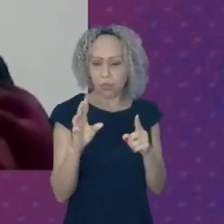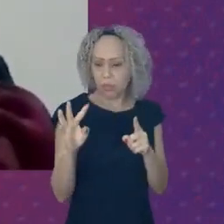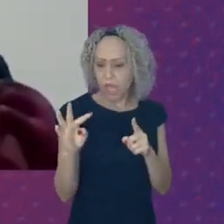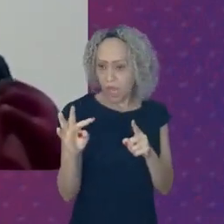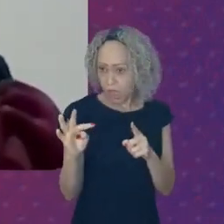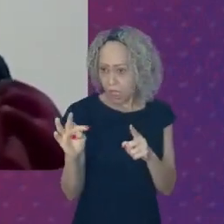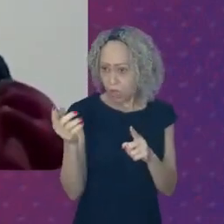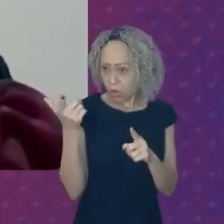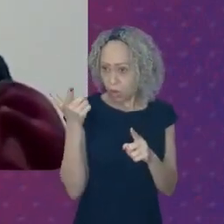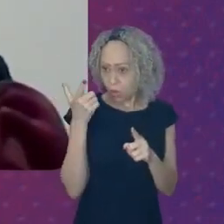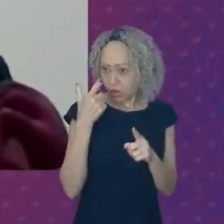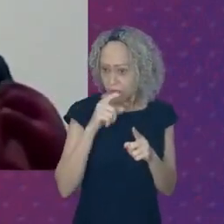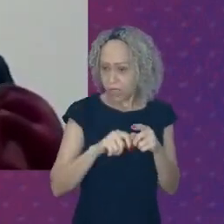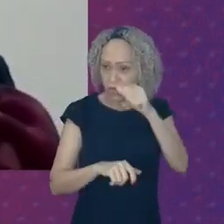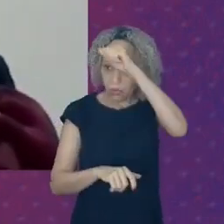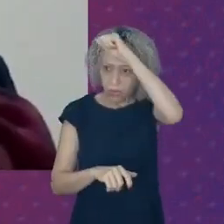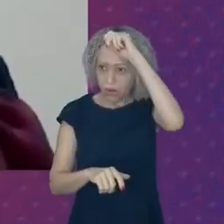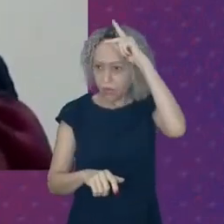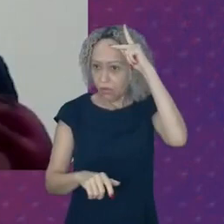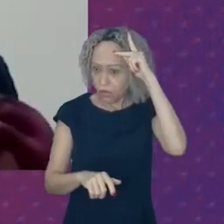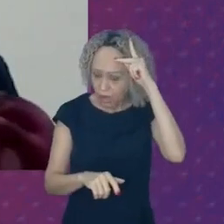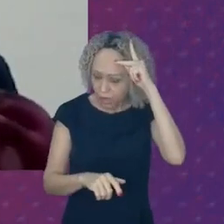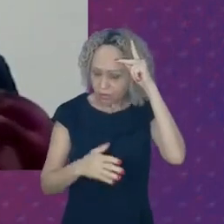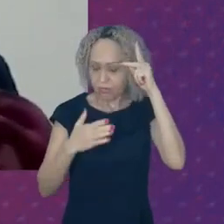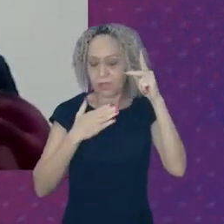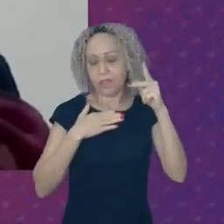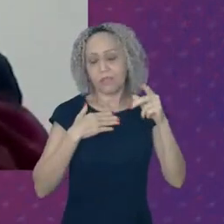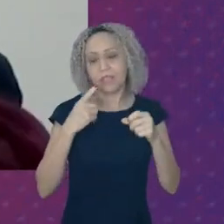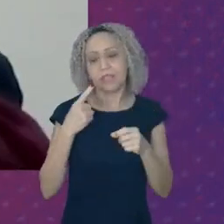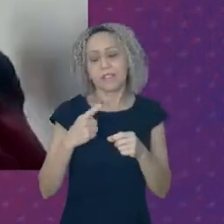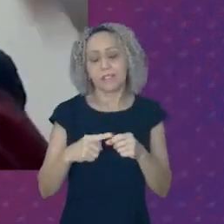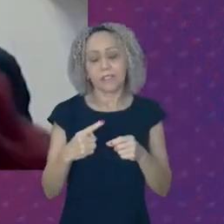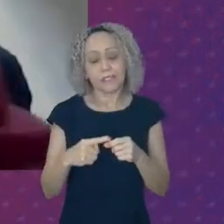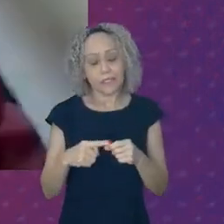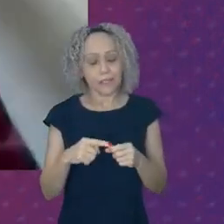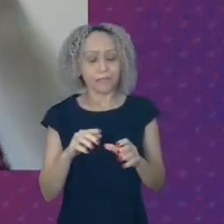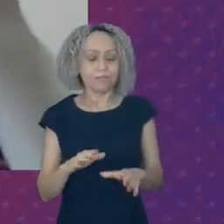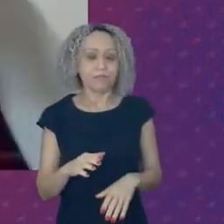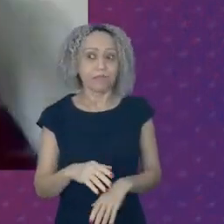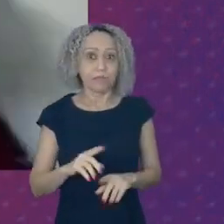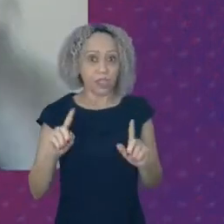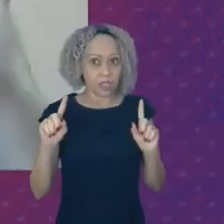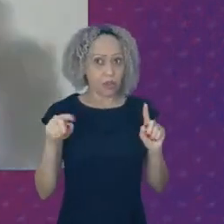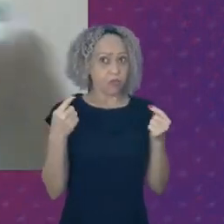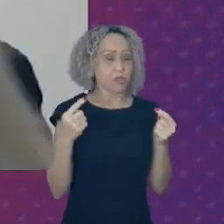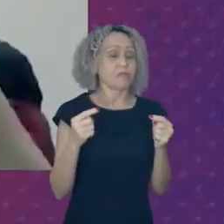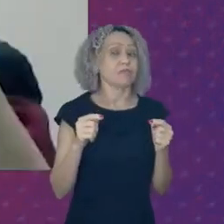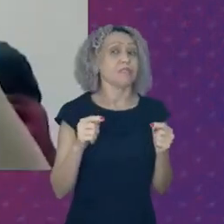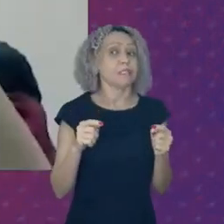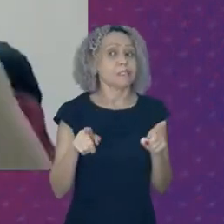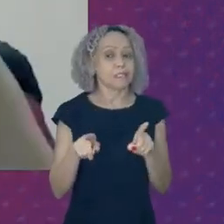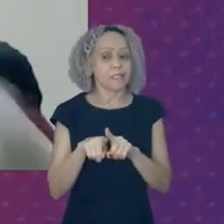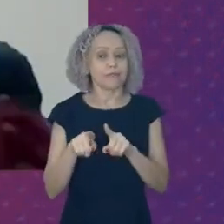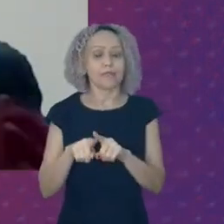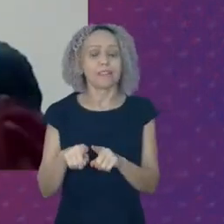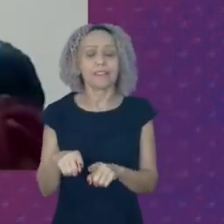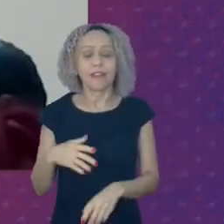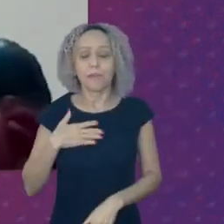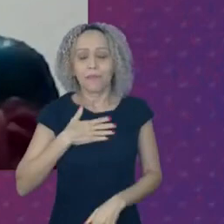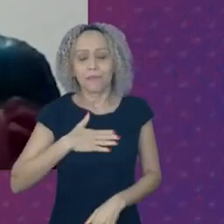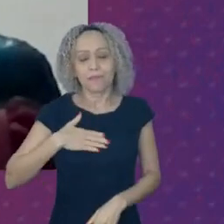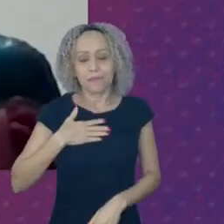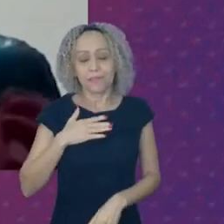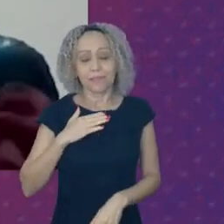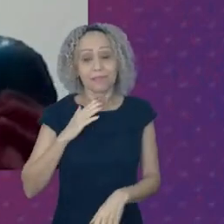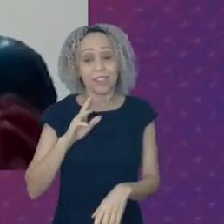Então, é muito desafiador, mas é muito prazeroso também estar ocupando esse lugar. E aí eu recebi